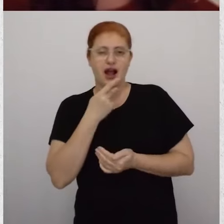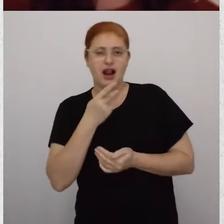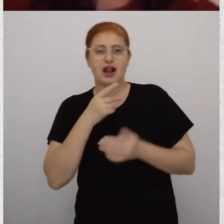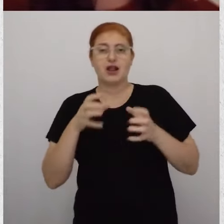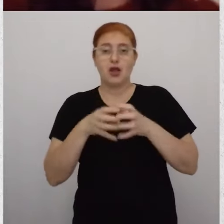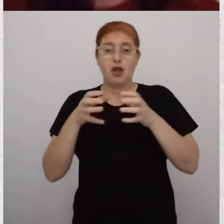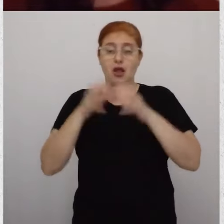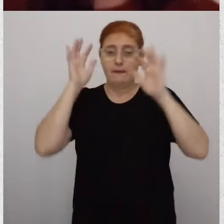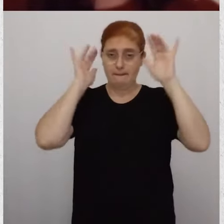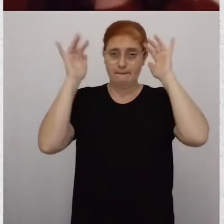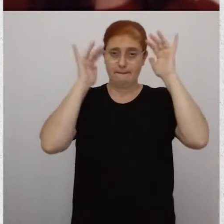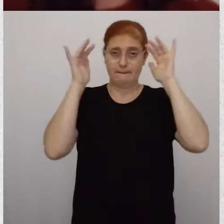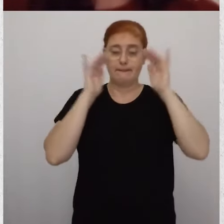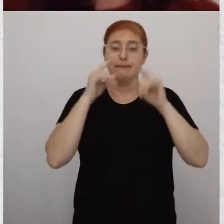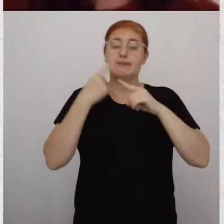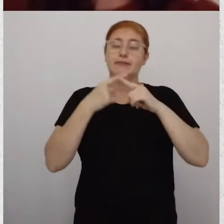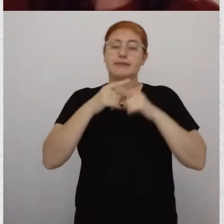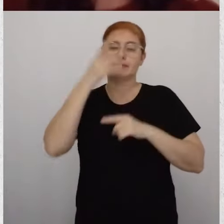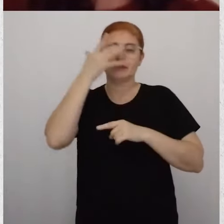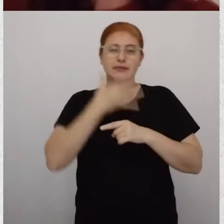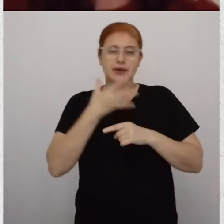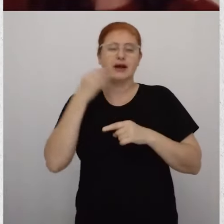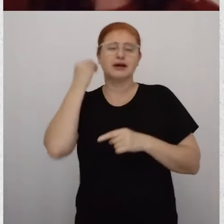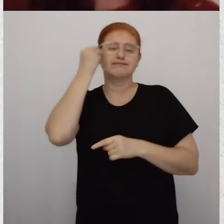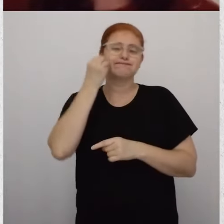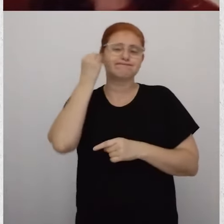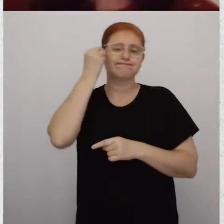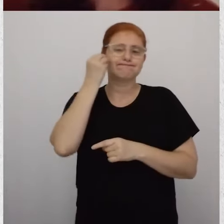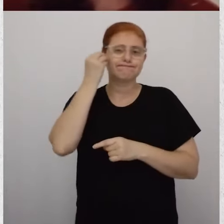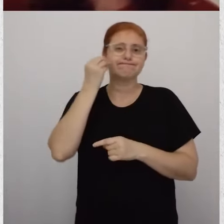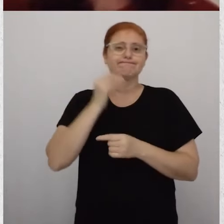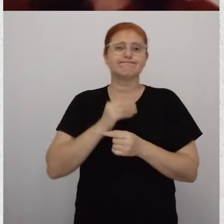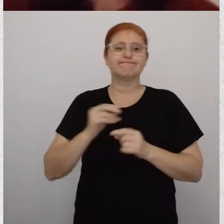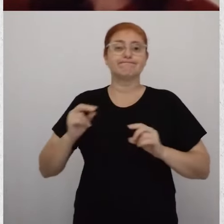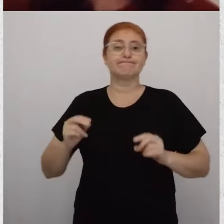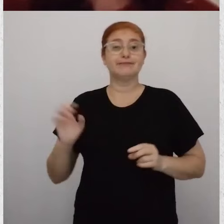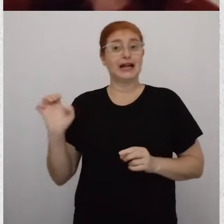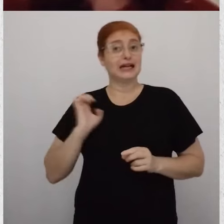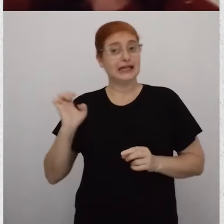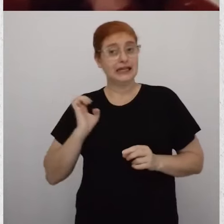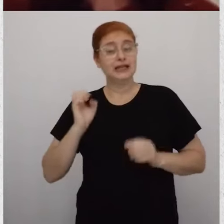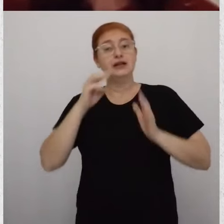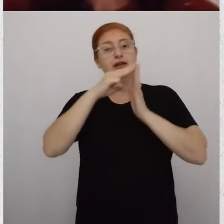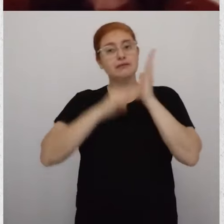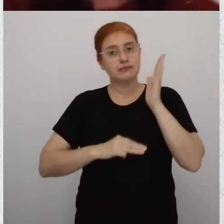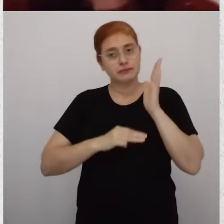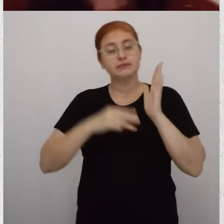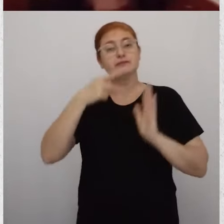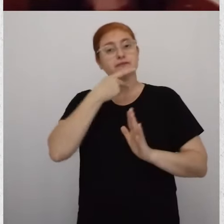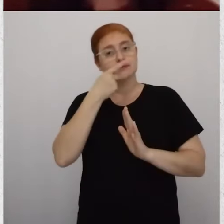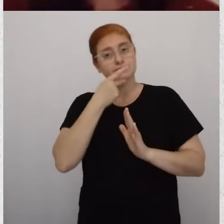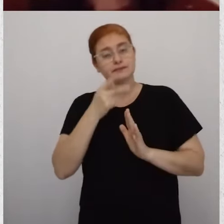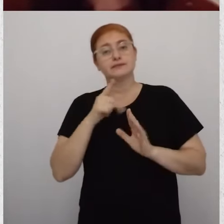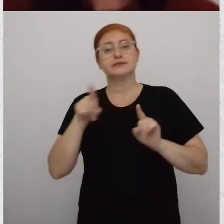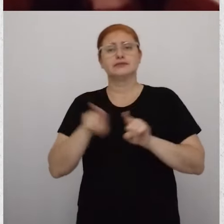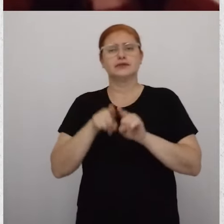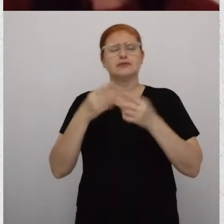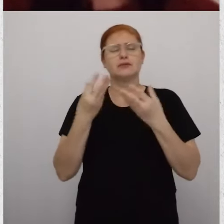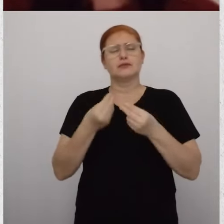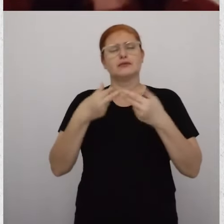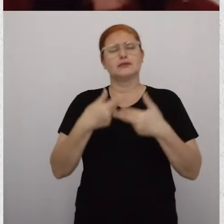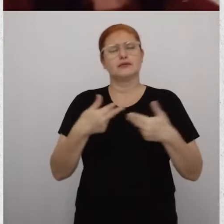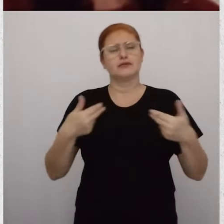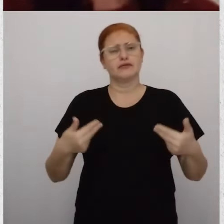grupos de autorreflexão, porque eu acho que são experiências muito ricas, metodologicamente falando, e muita